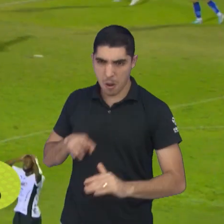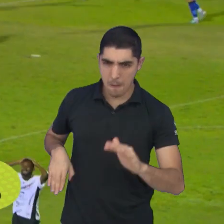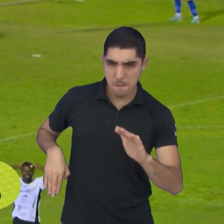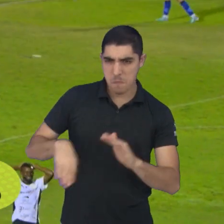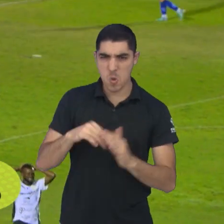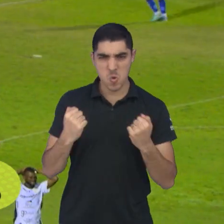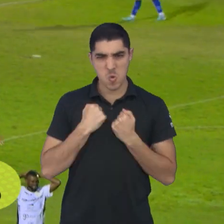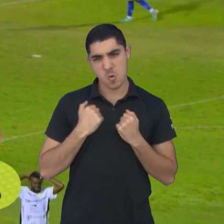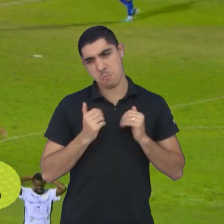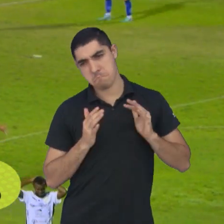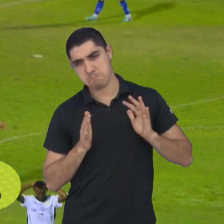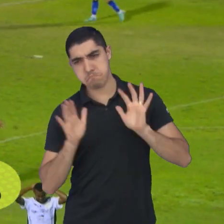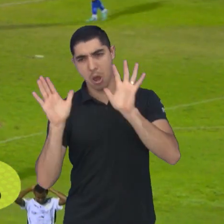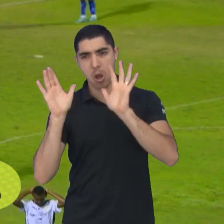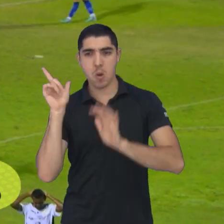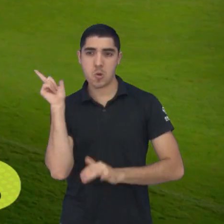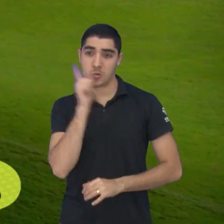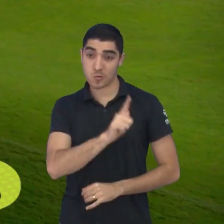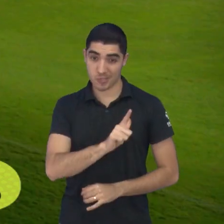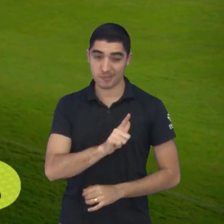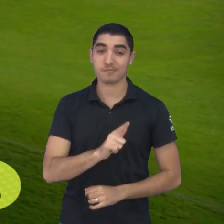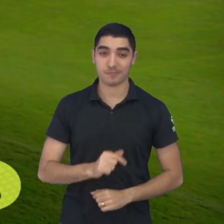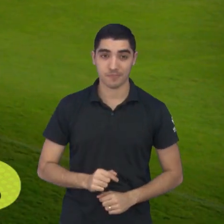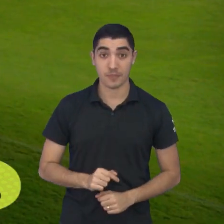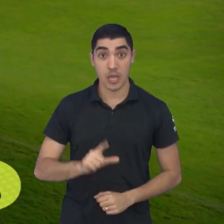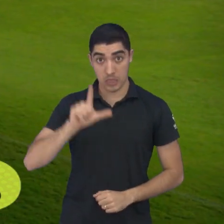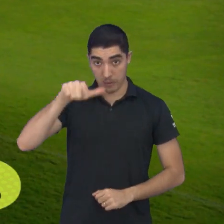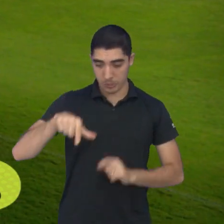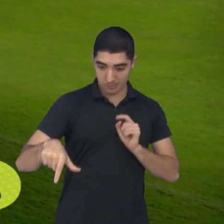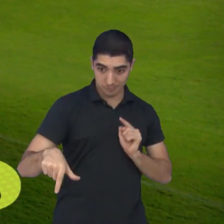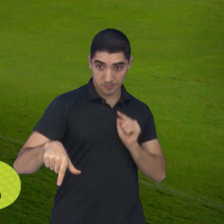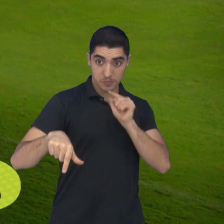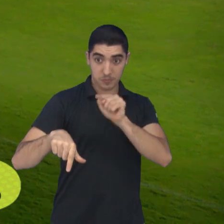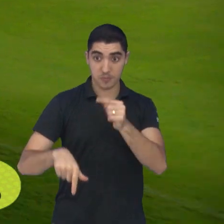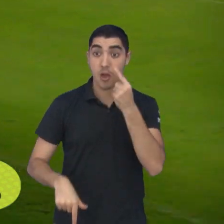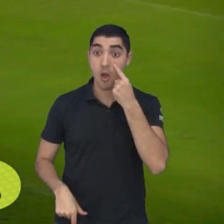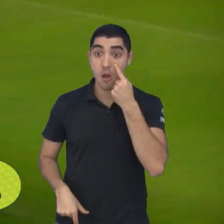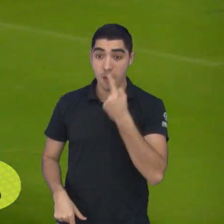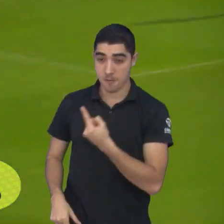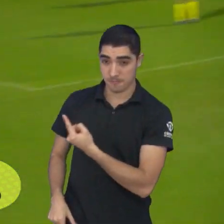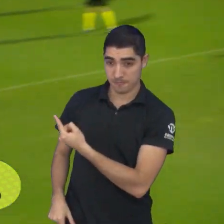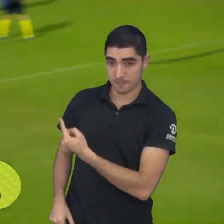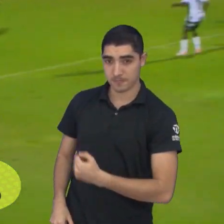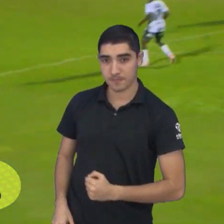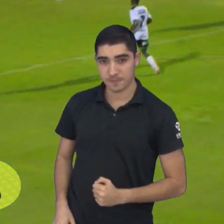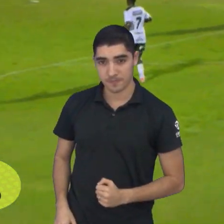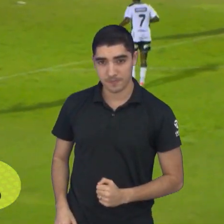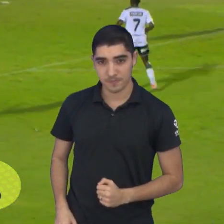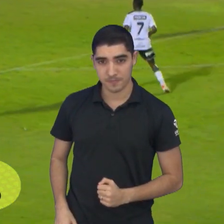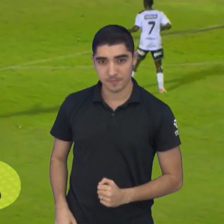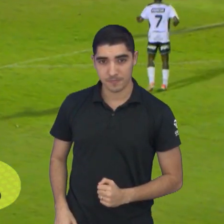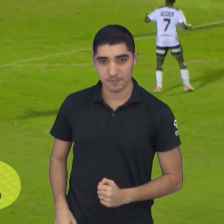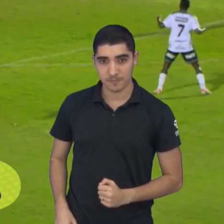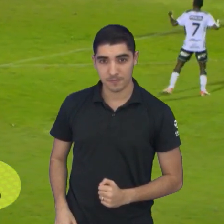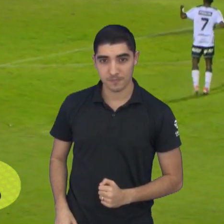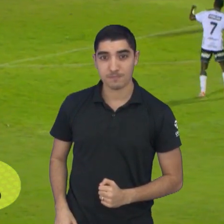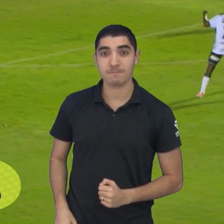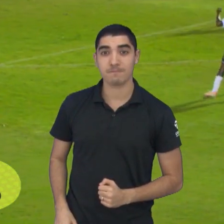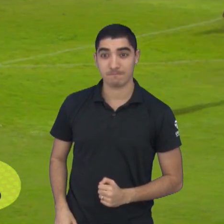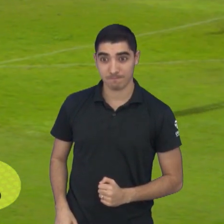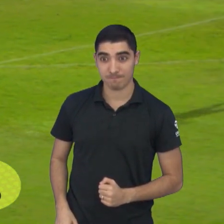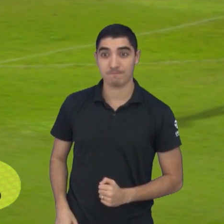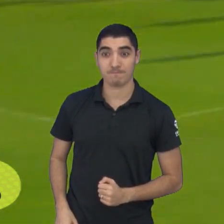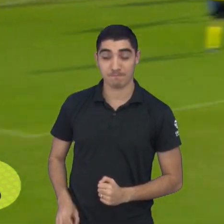esticar todo, mandando para escanteio. Na cobrança, Cezinha desviou e Cauê, livre, cabeceou